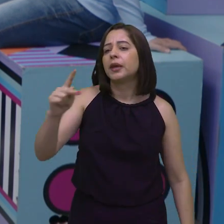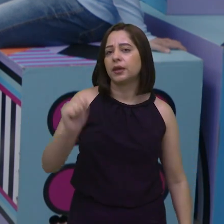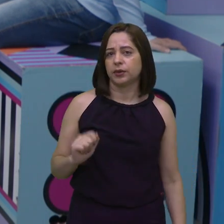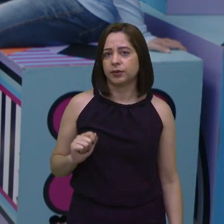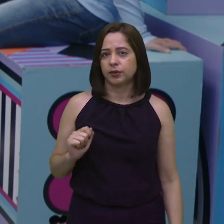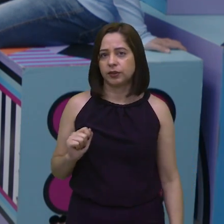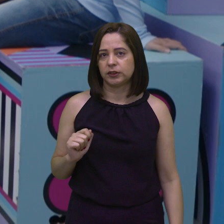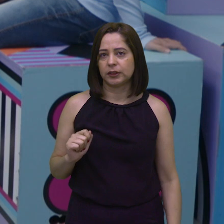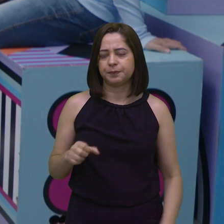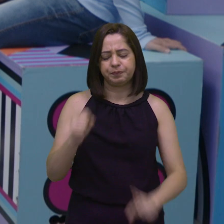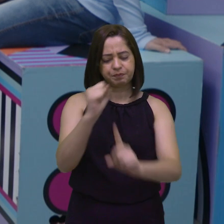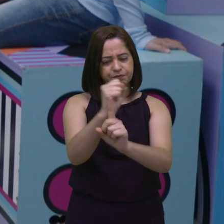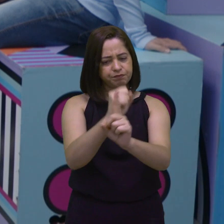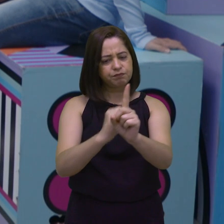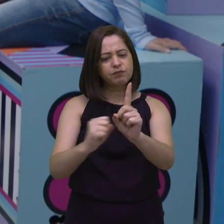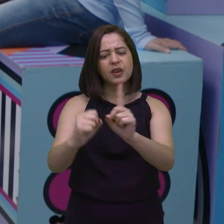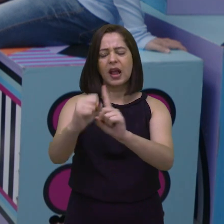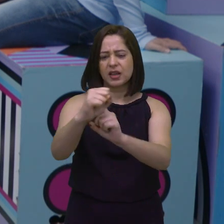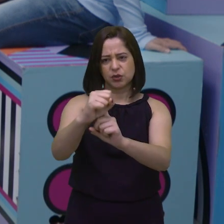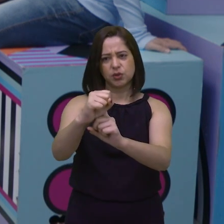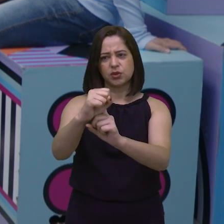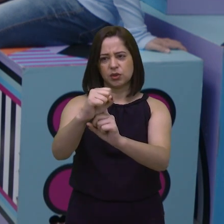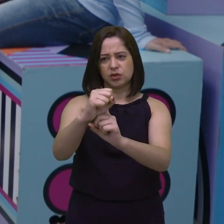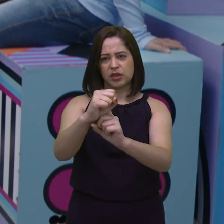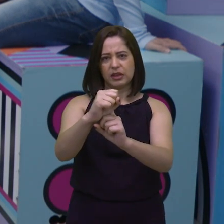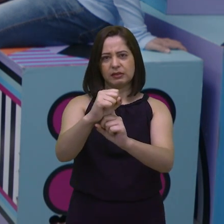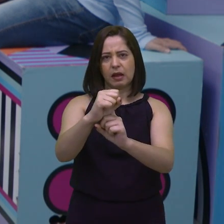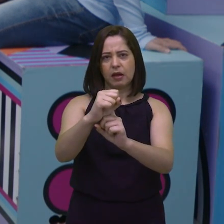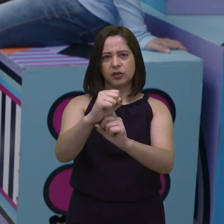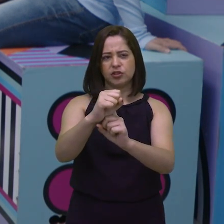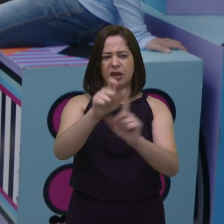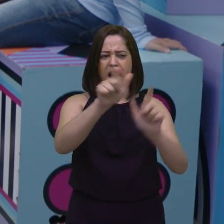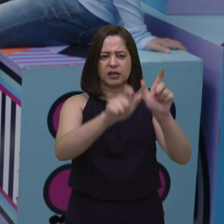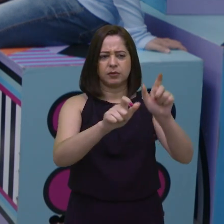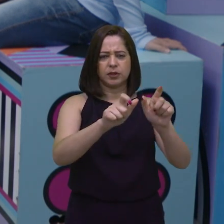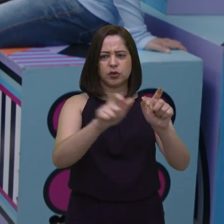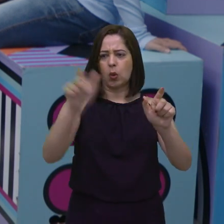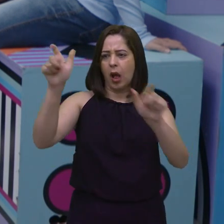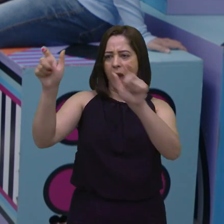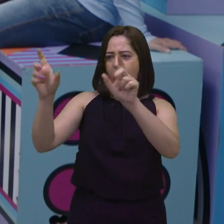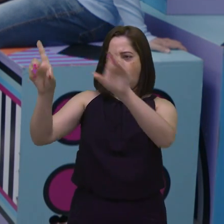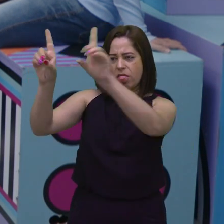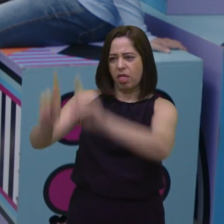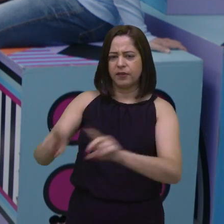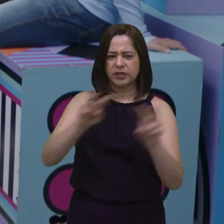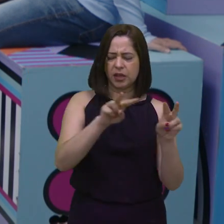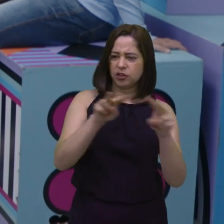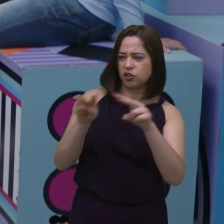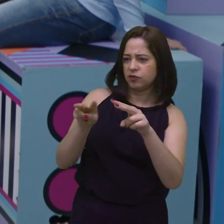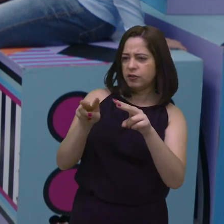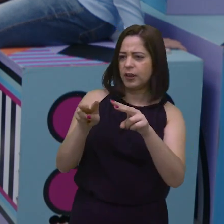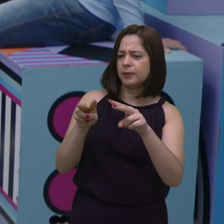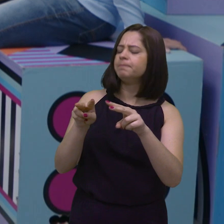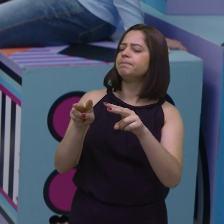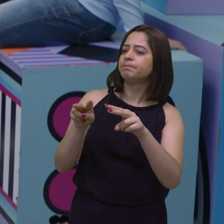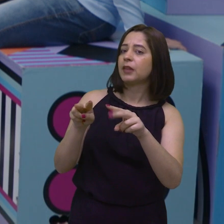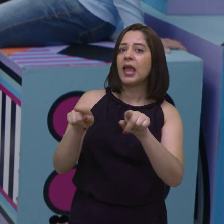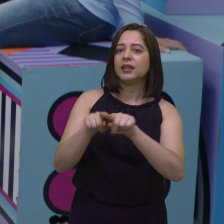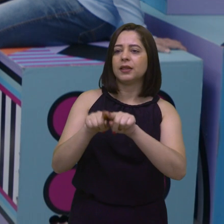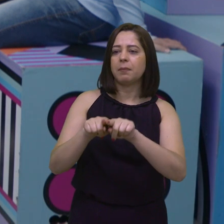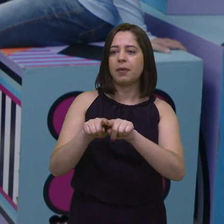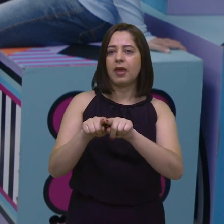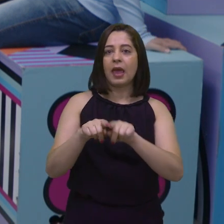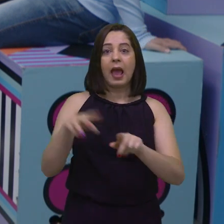de vocês, como a sociedade enxerga uma pessoa com deficiência e qual a diferença, como a pessoa com